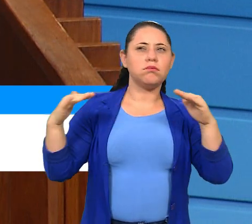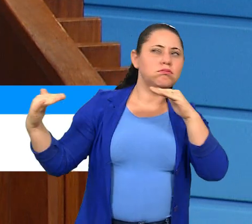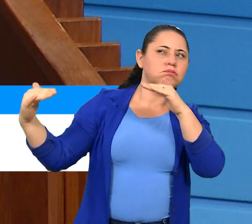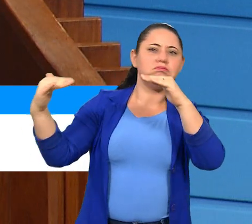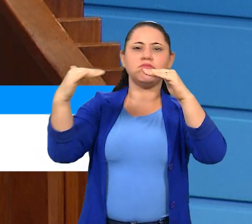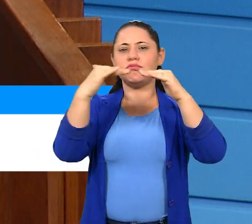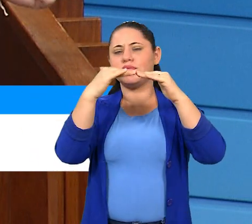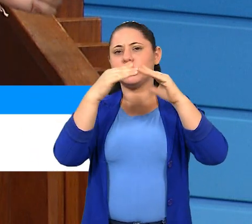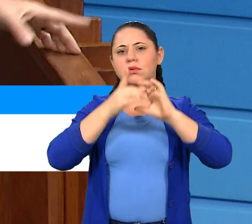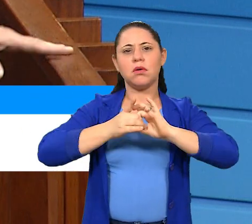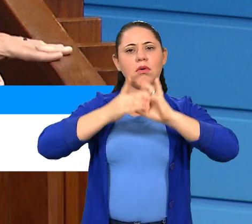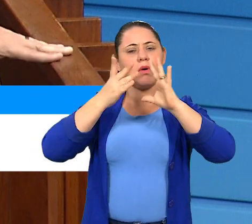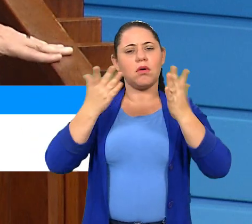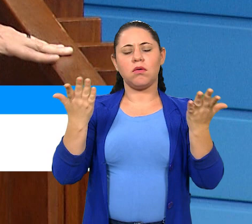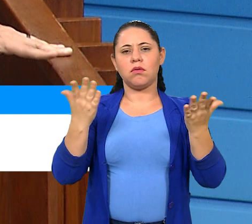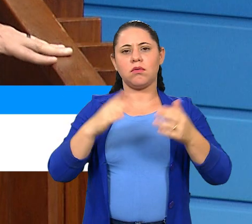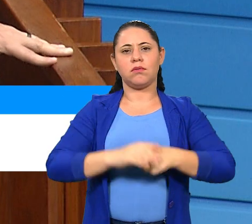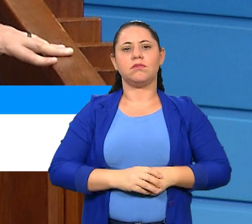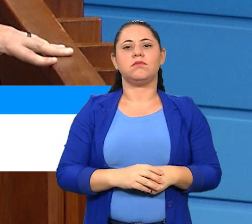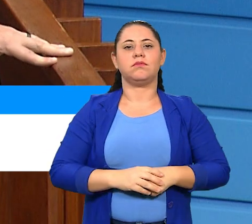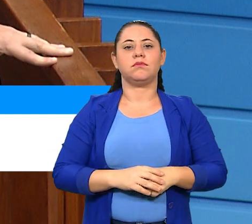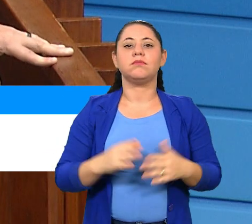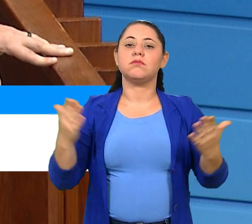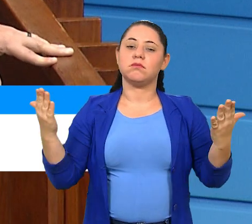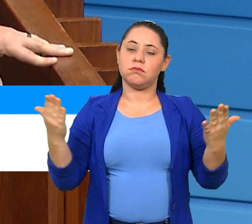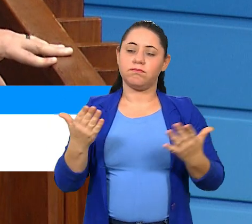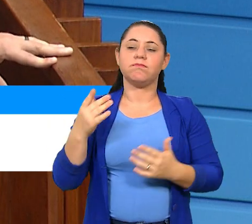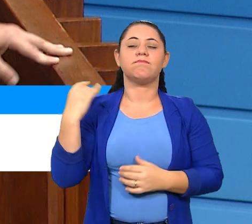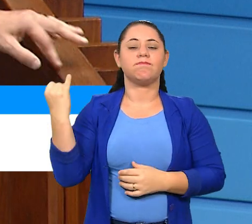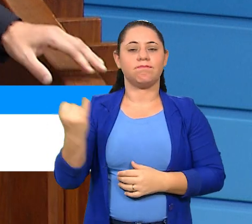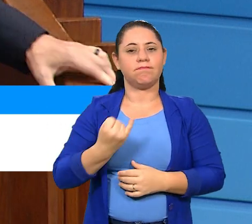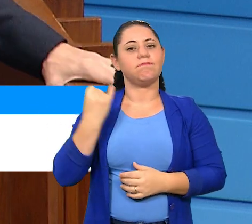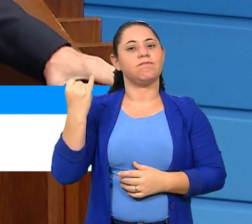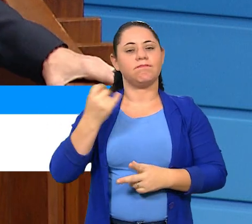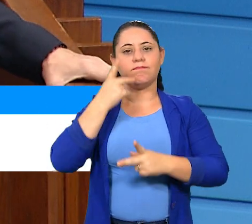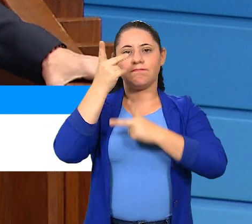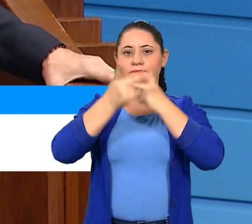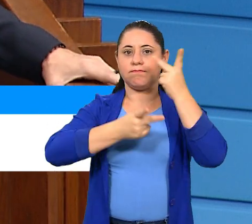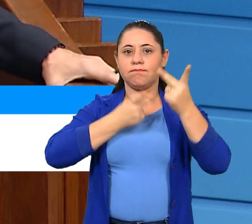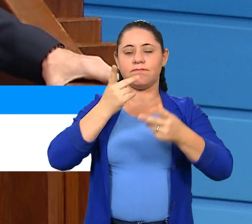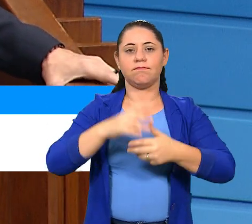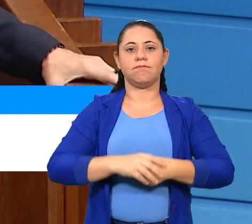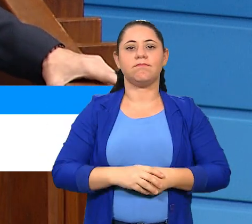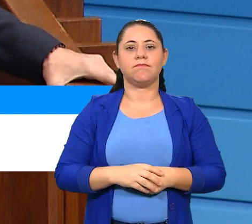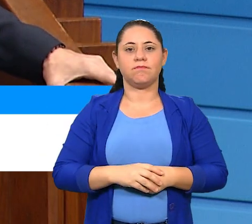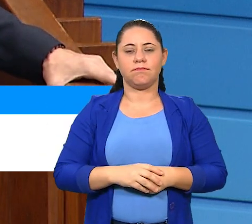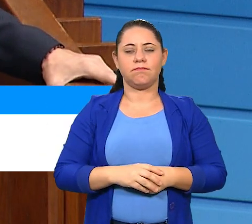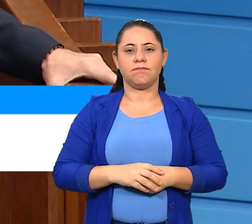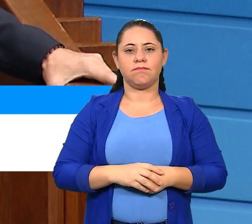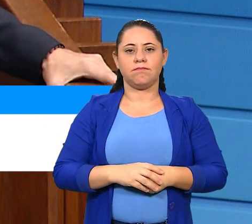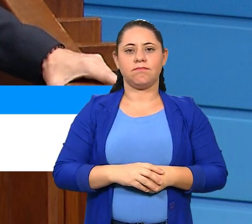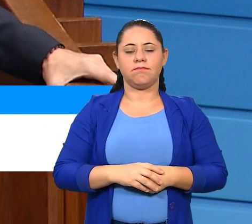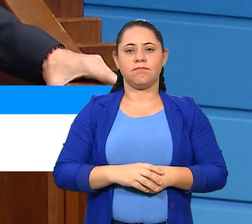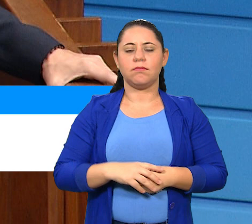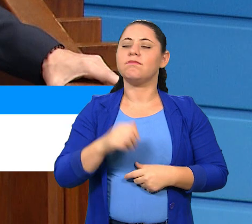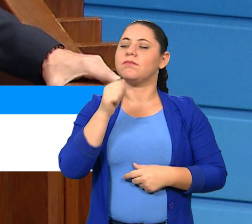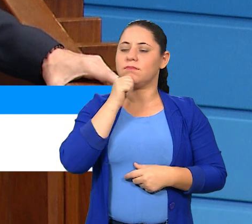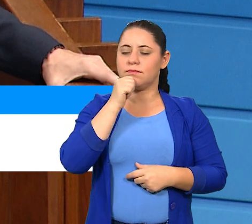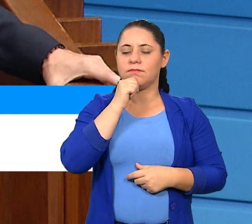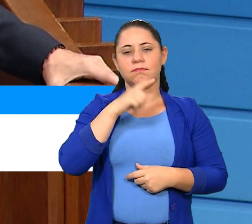em manifestação democrática agora é importante a gente dizer